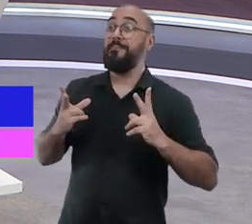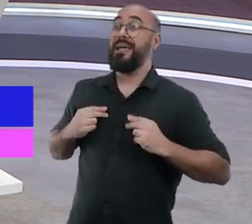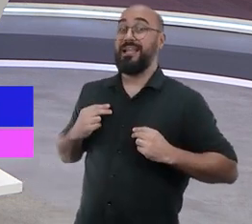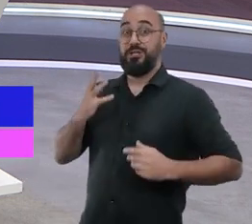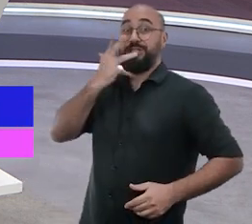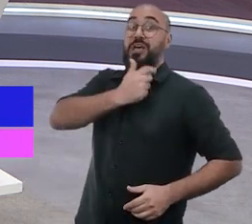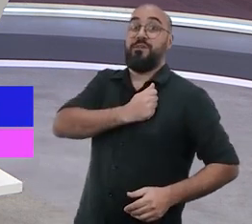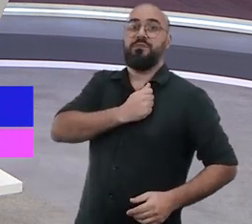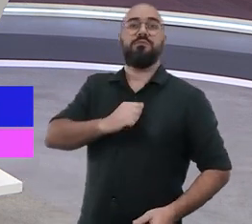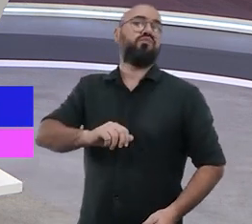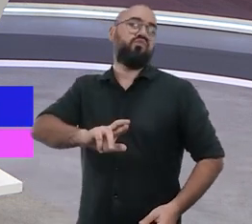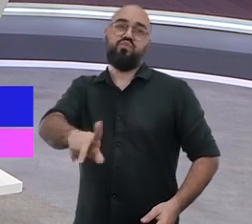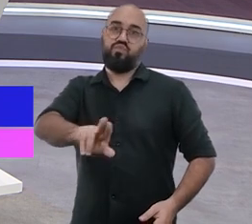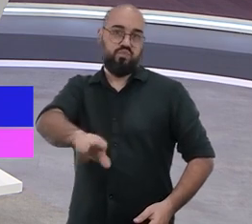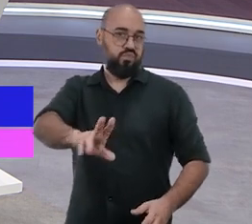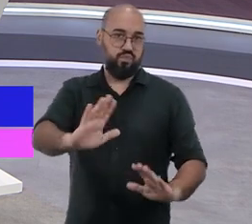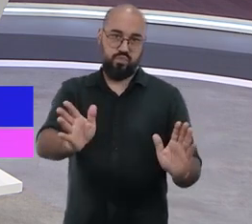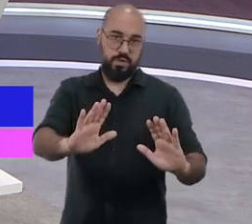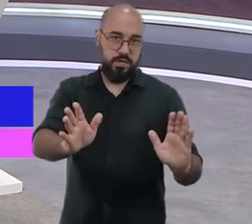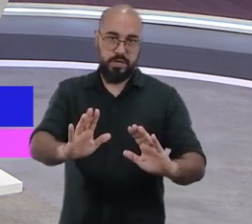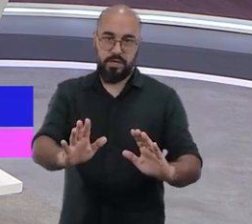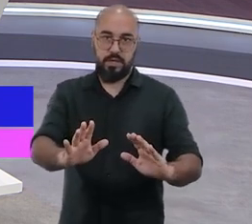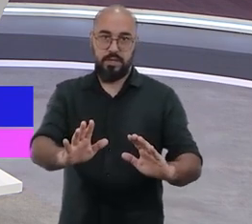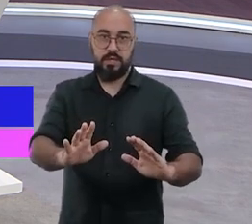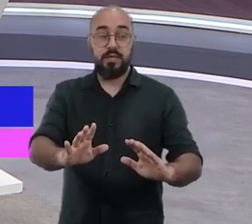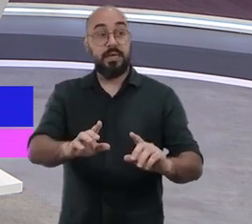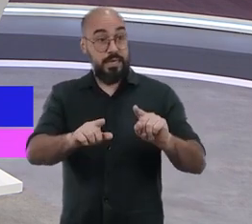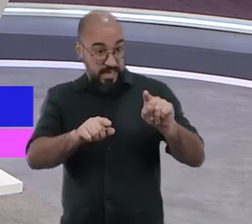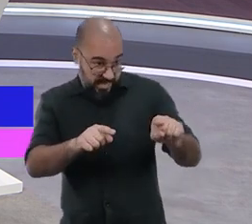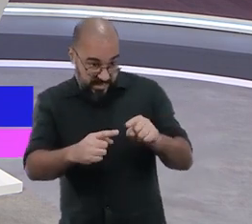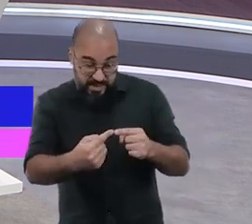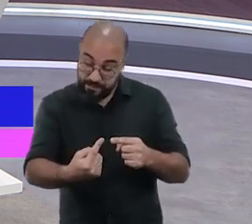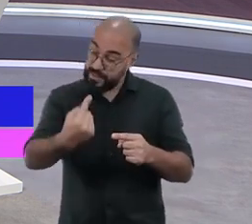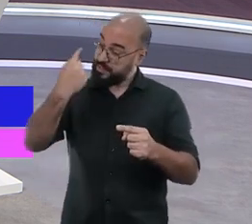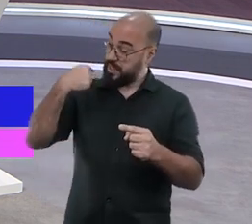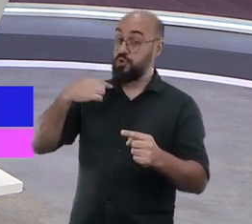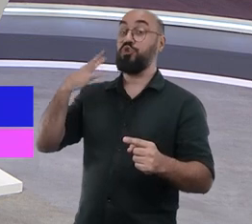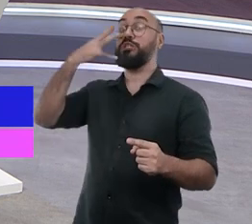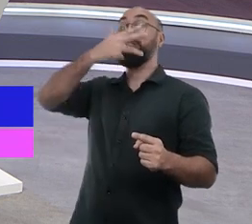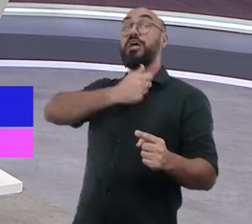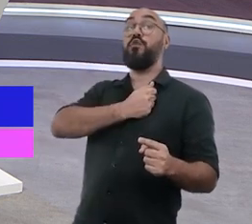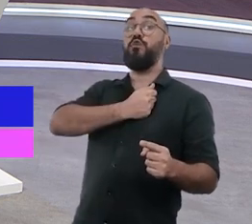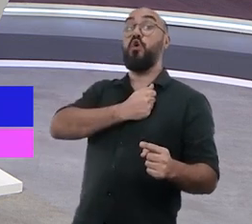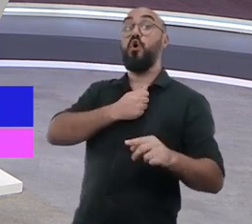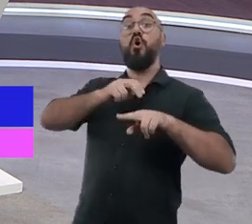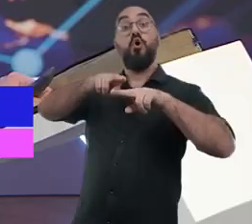continuidade. As obras evidenciam a salvação que te alcançou.